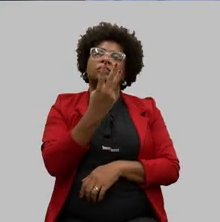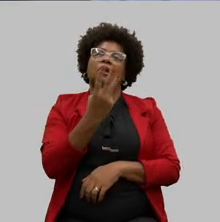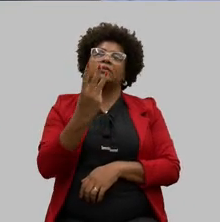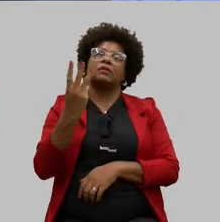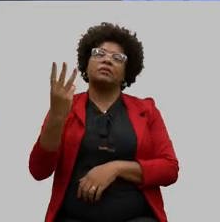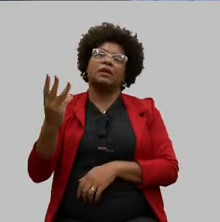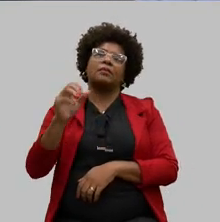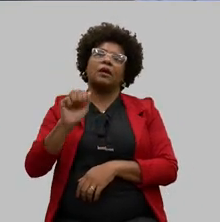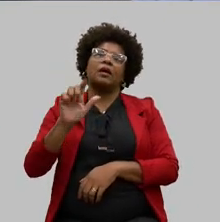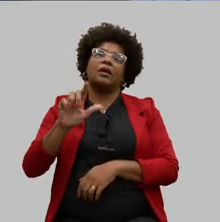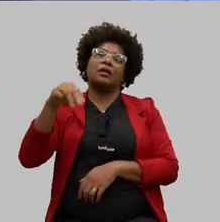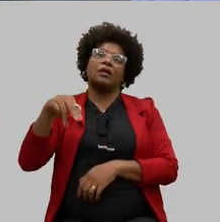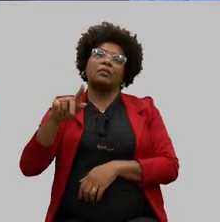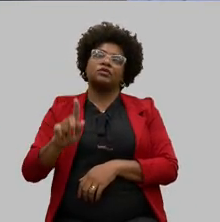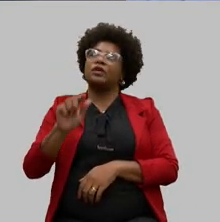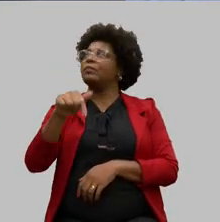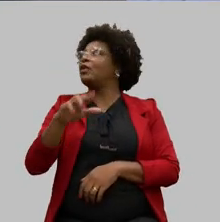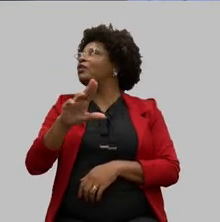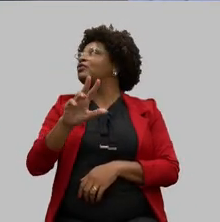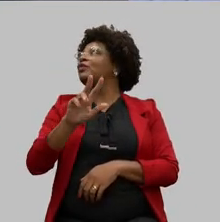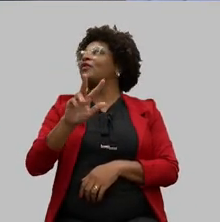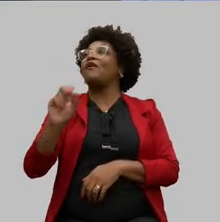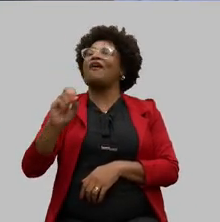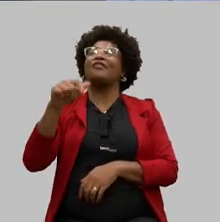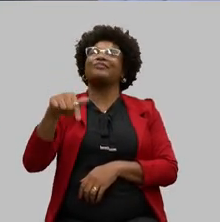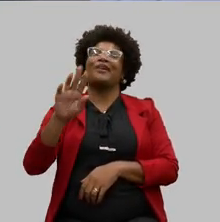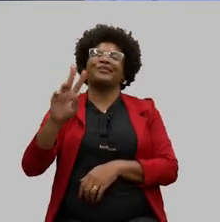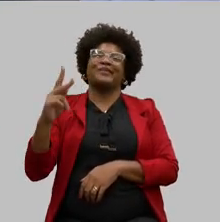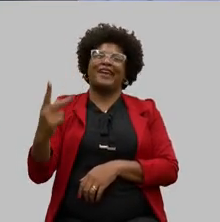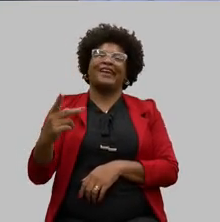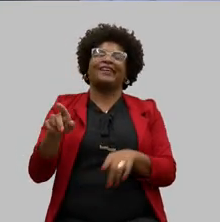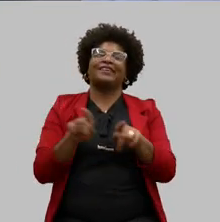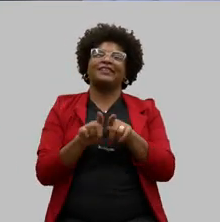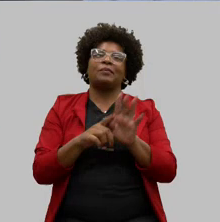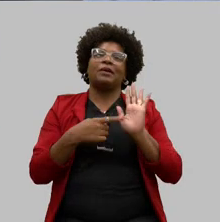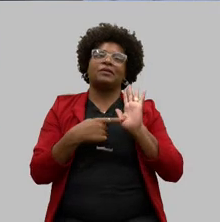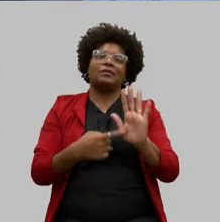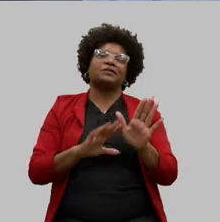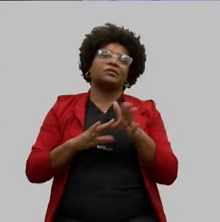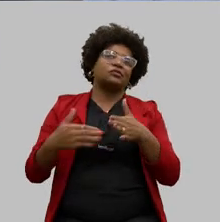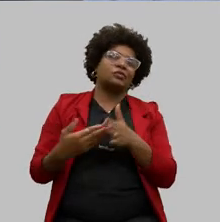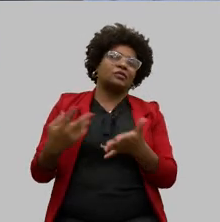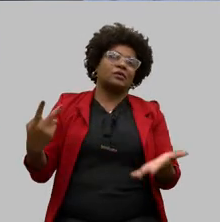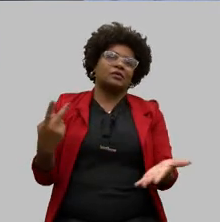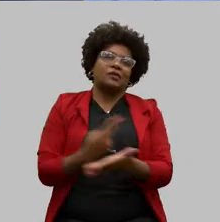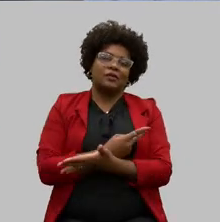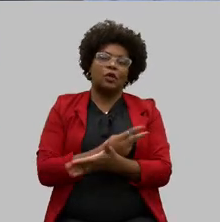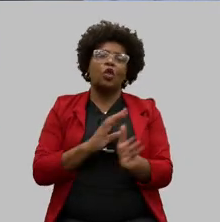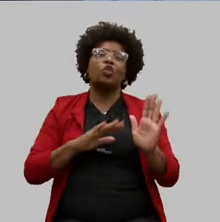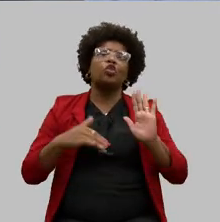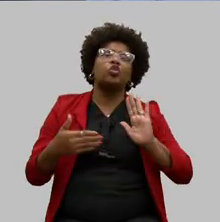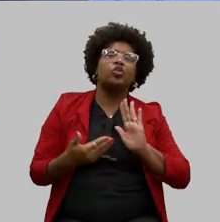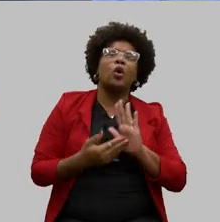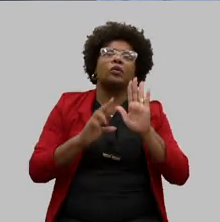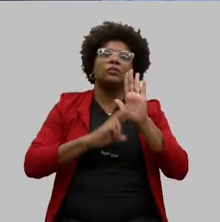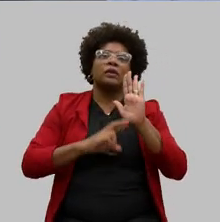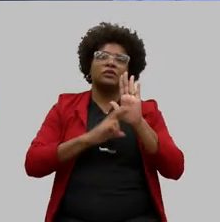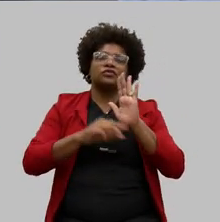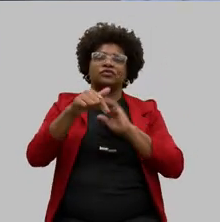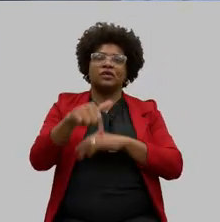rg.gov.br Assim como as apresentações que tenham ocorrido os requerimentos del oriundos e